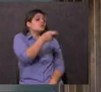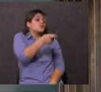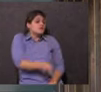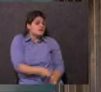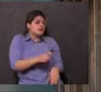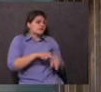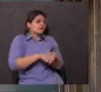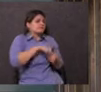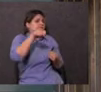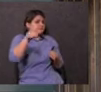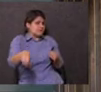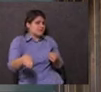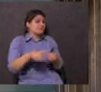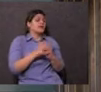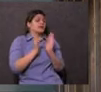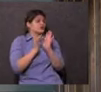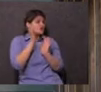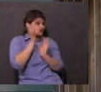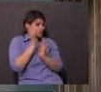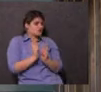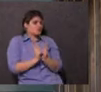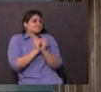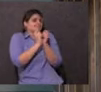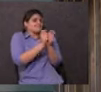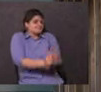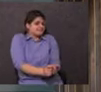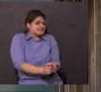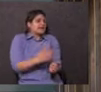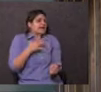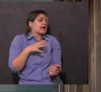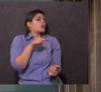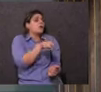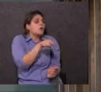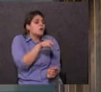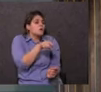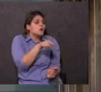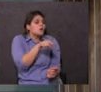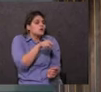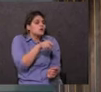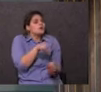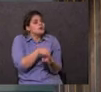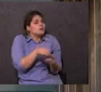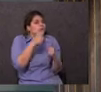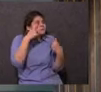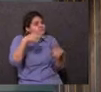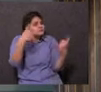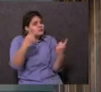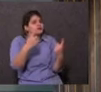tempo. Jesus quer servir-se de ti para me fazer conhecer e